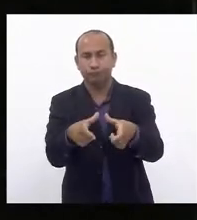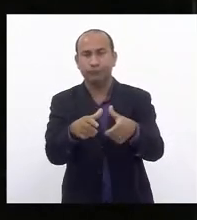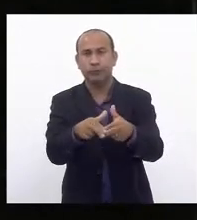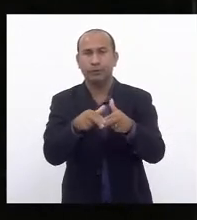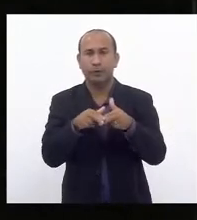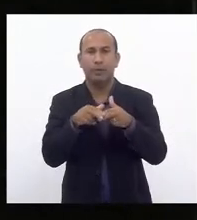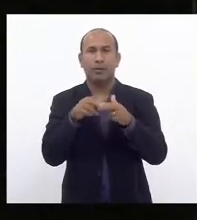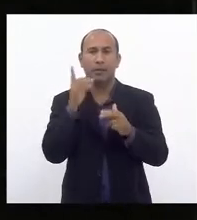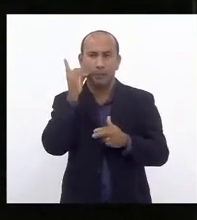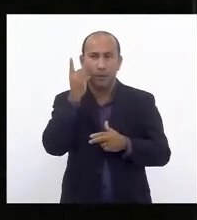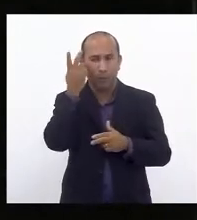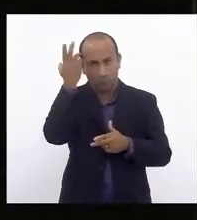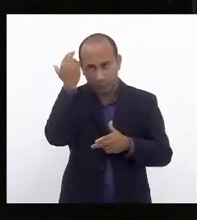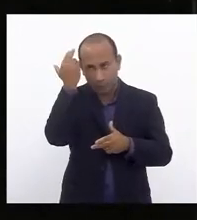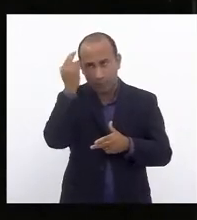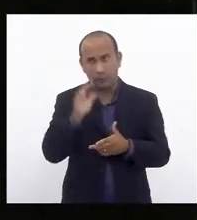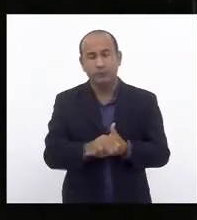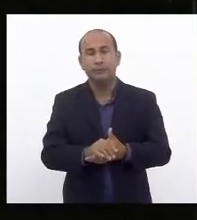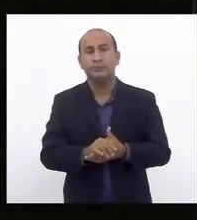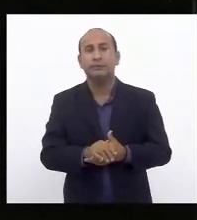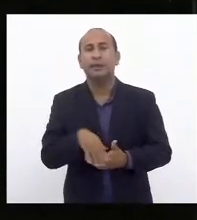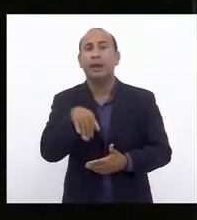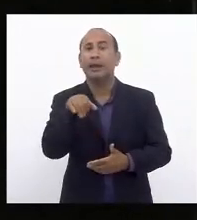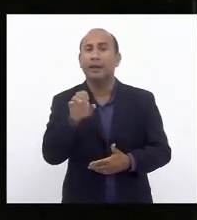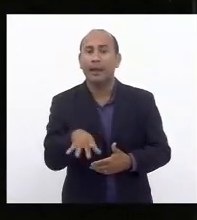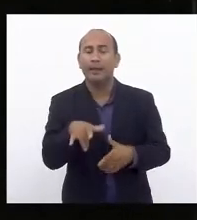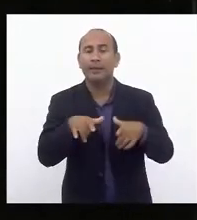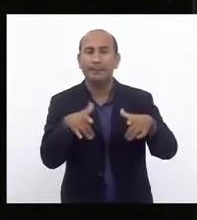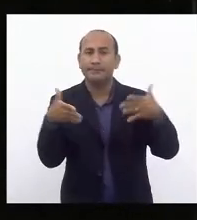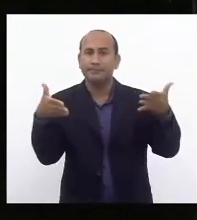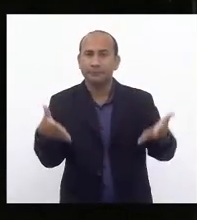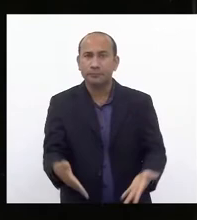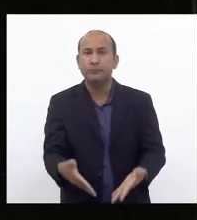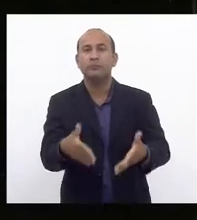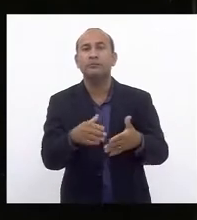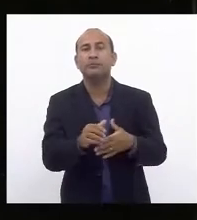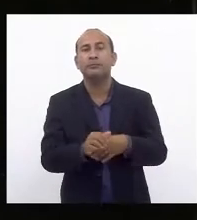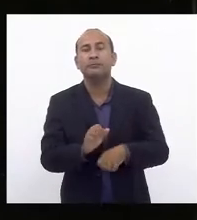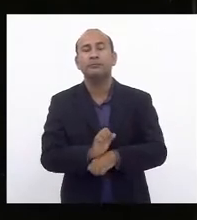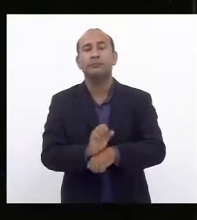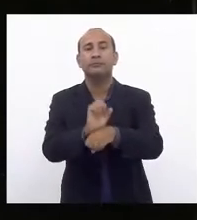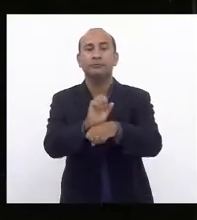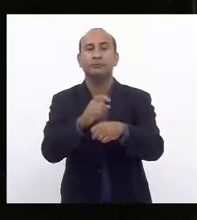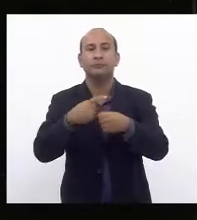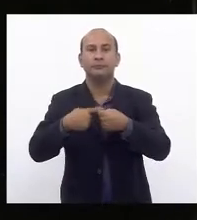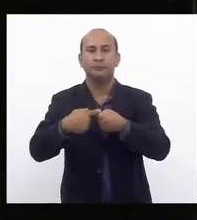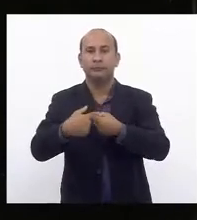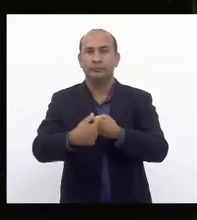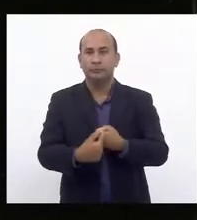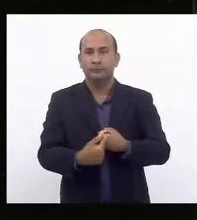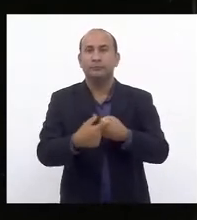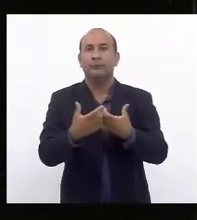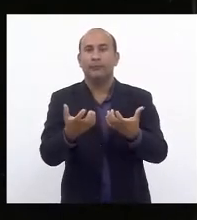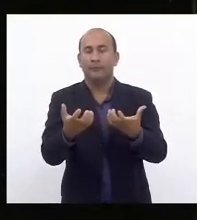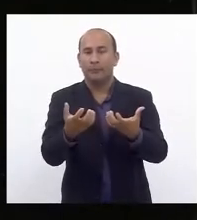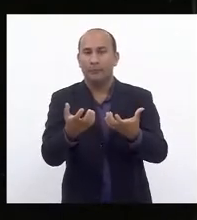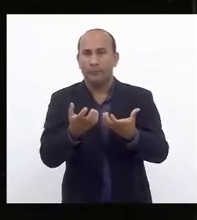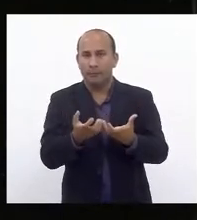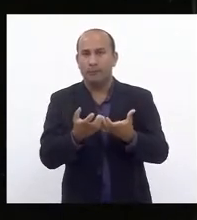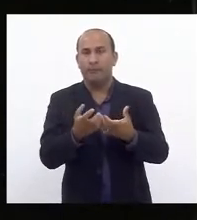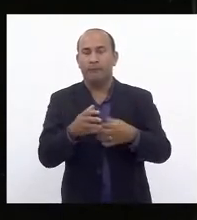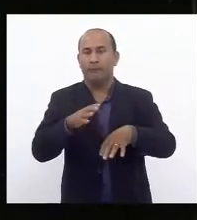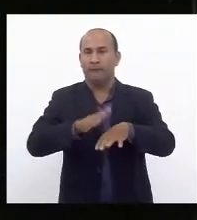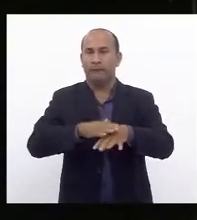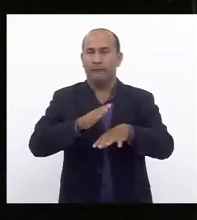deputado Eliomar Coelho. Quem trabalha hoje nas unidades estaduais e municipais que estão nas